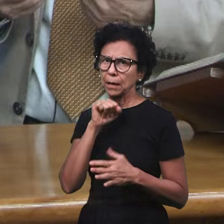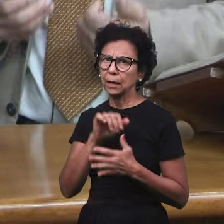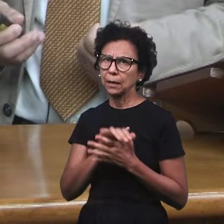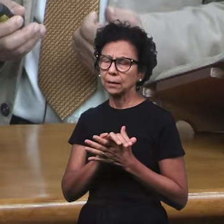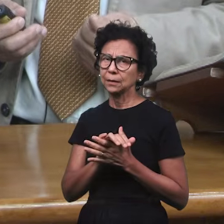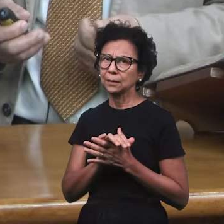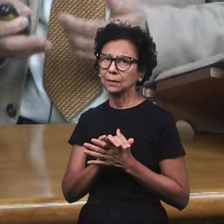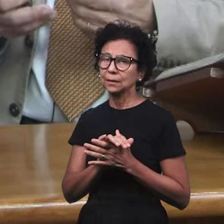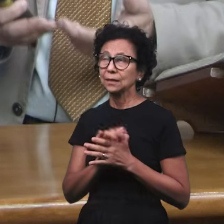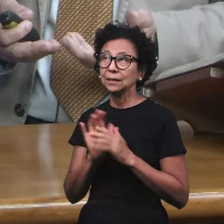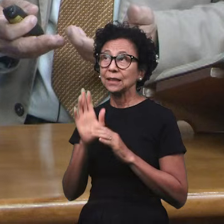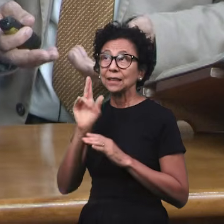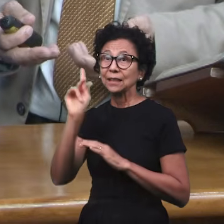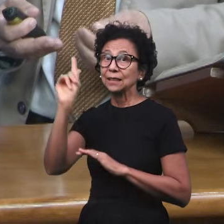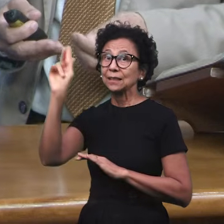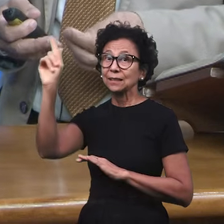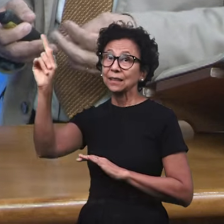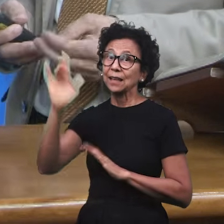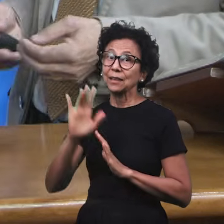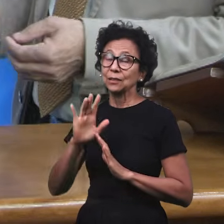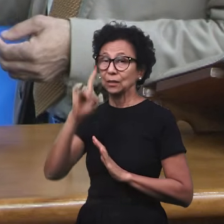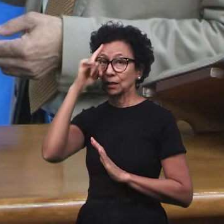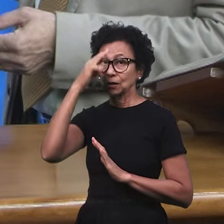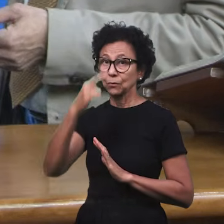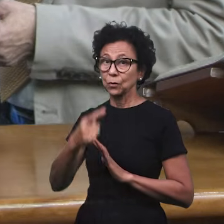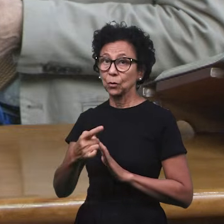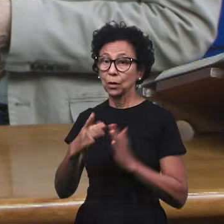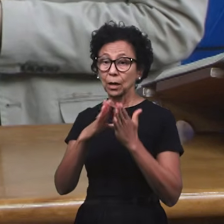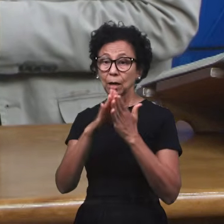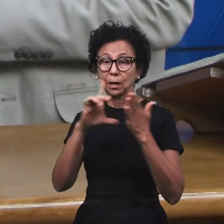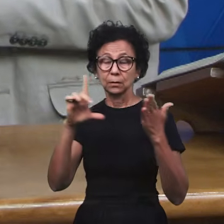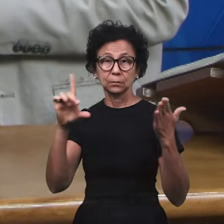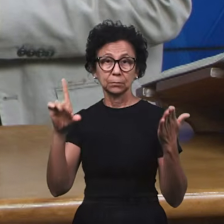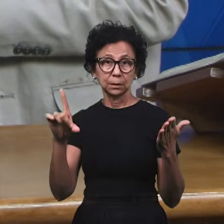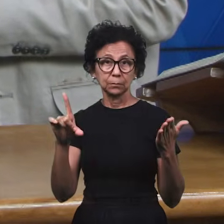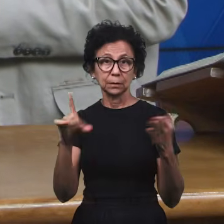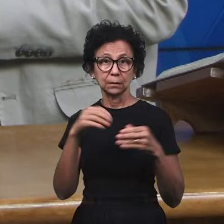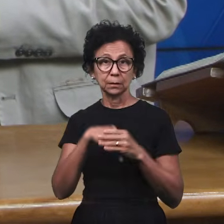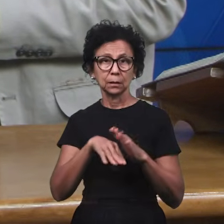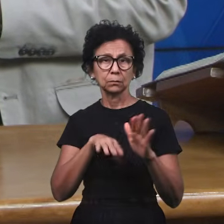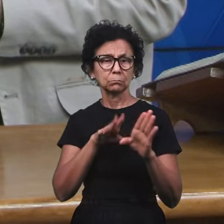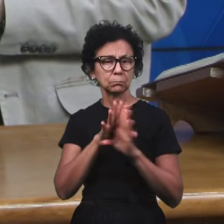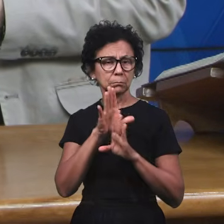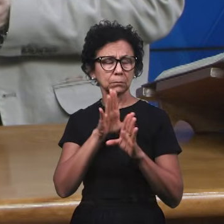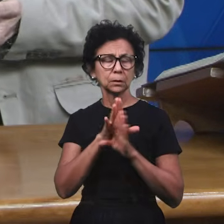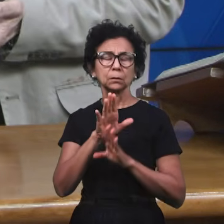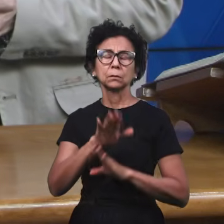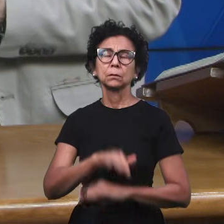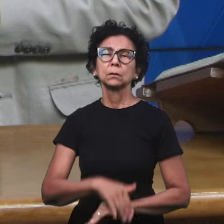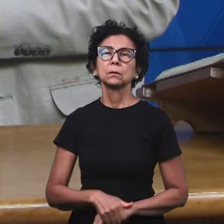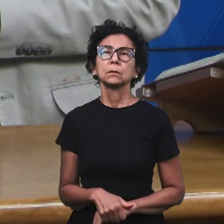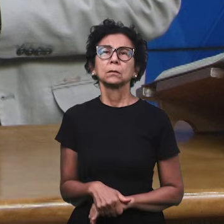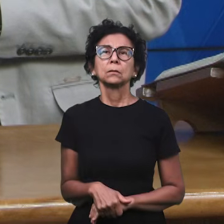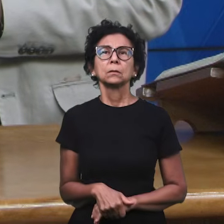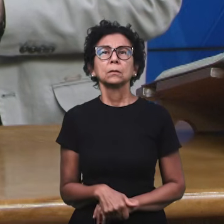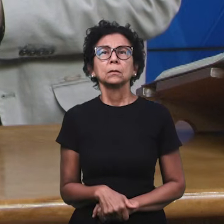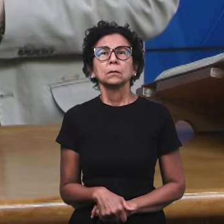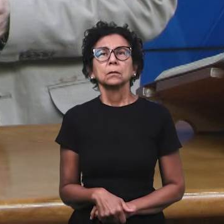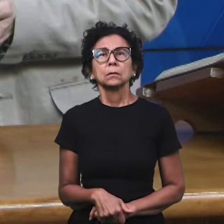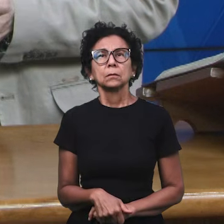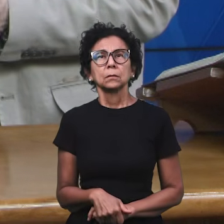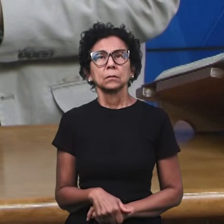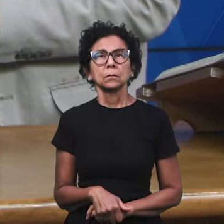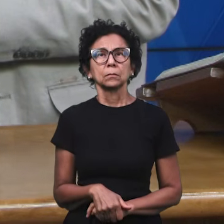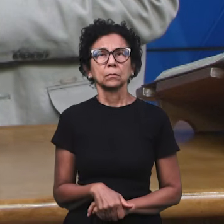que enviou a palavra, toda a instrução para nós. Mas o autor de Provérbios,